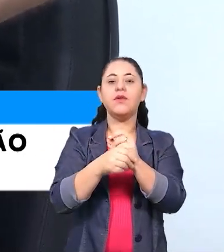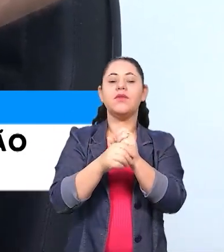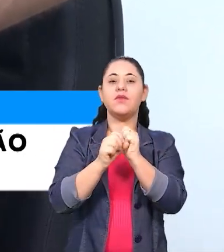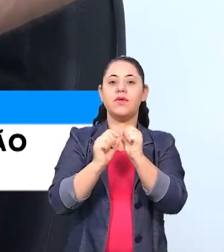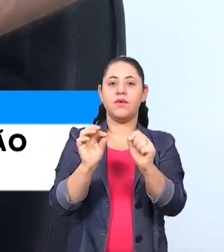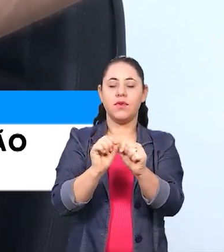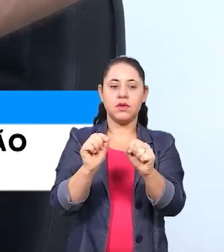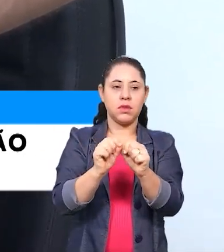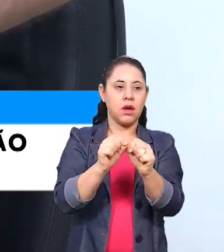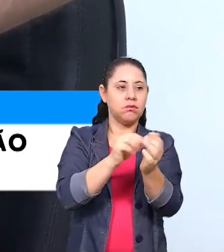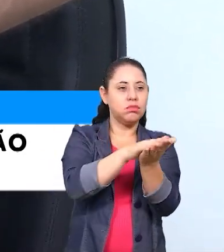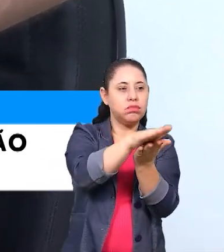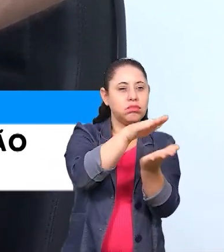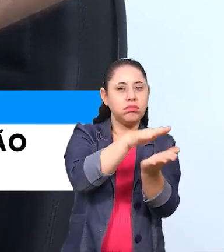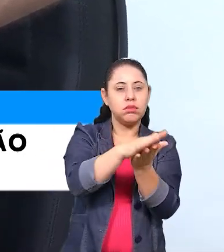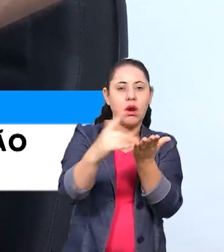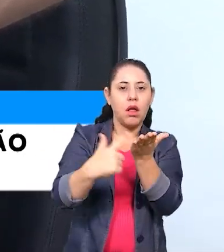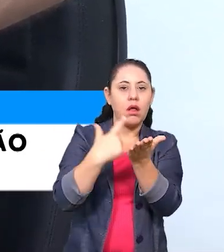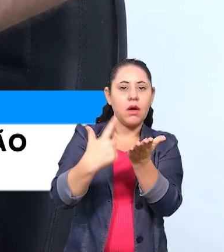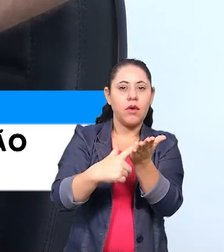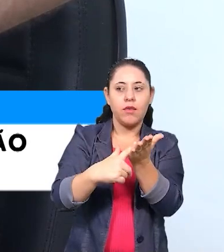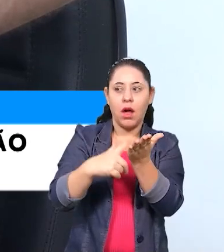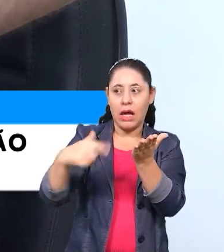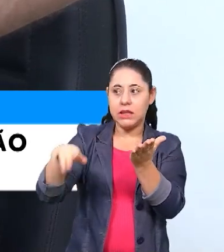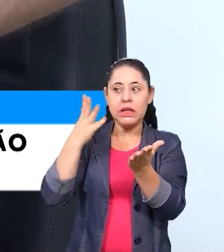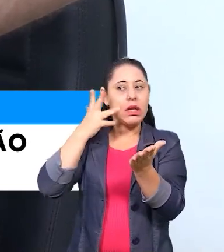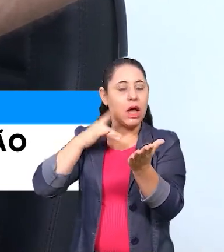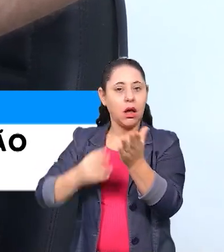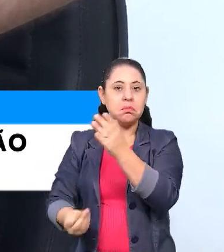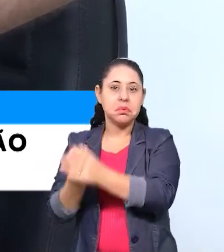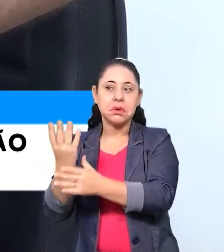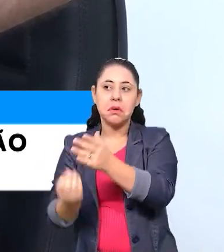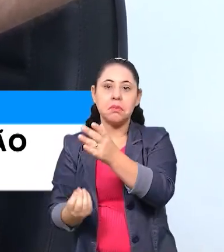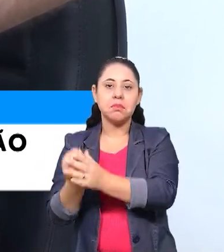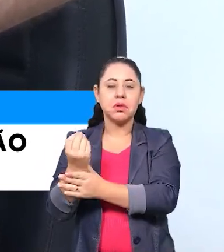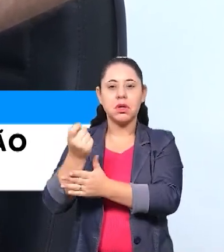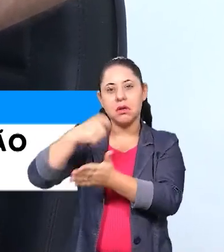gente pudesse fazer a publicação dos livros dessas crianças que estão produzindo